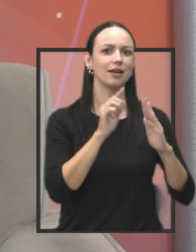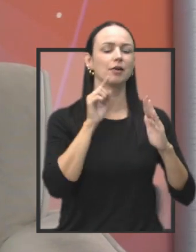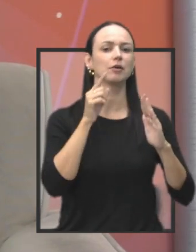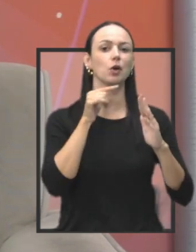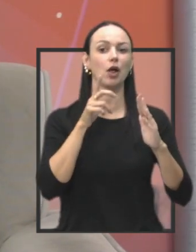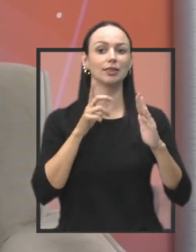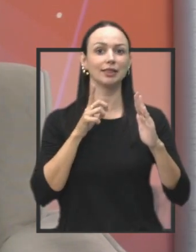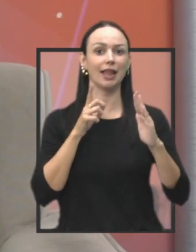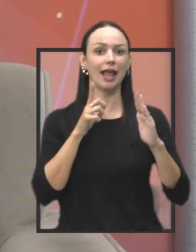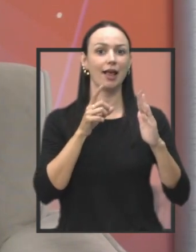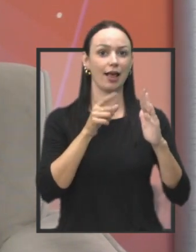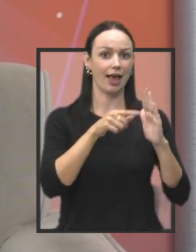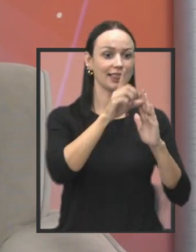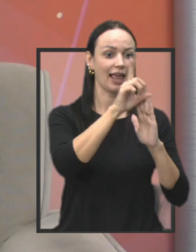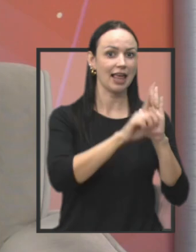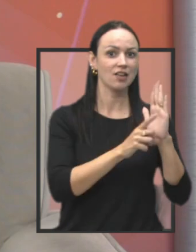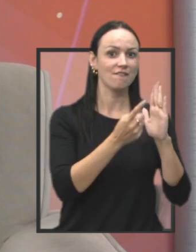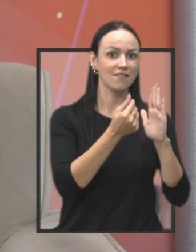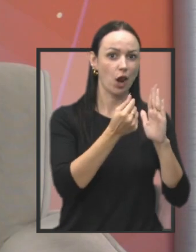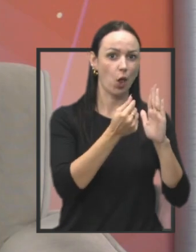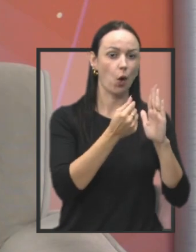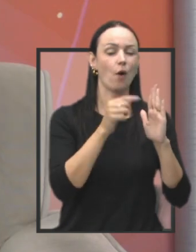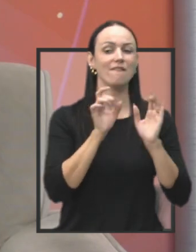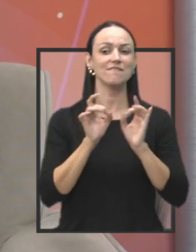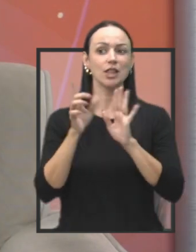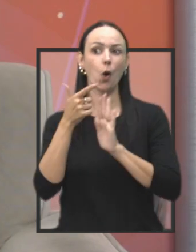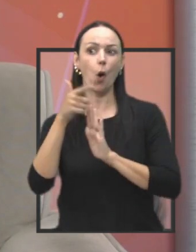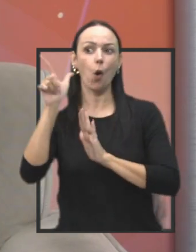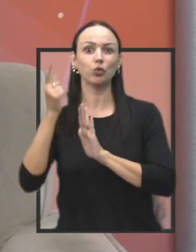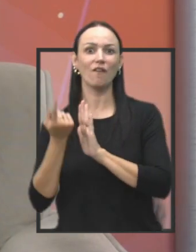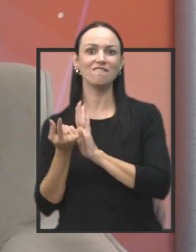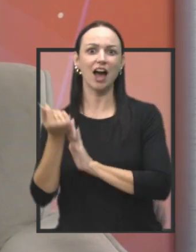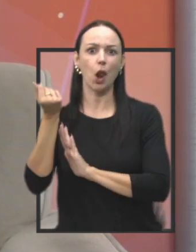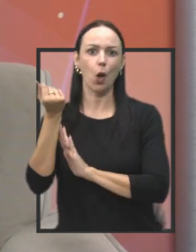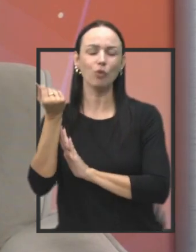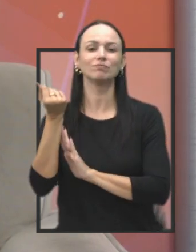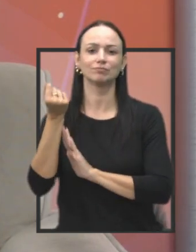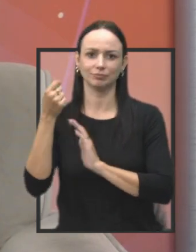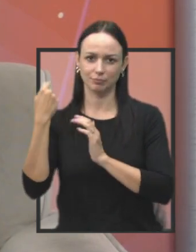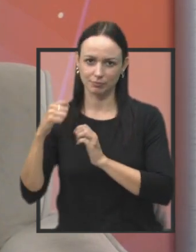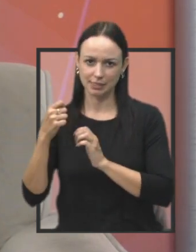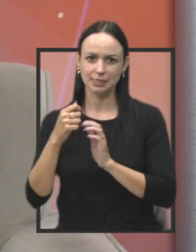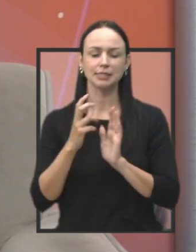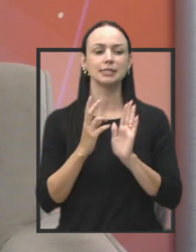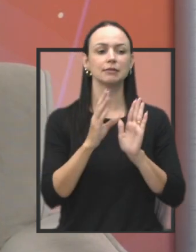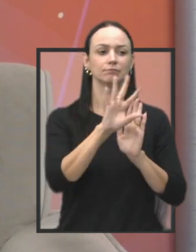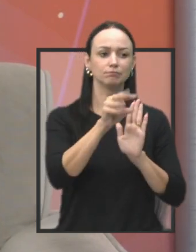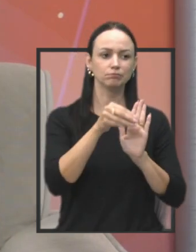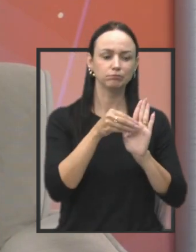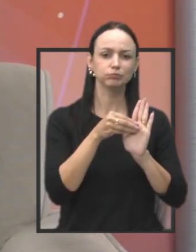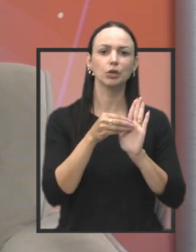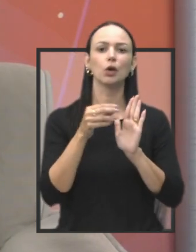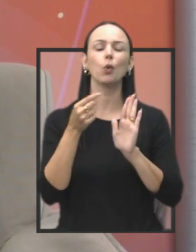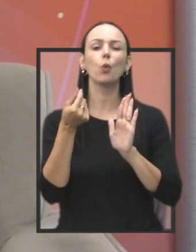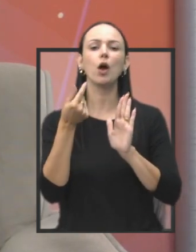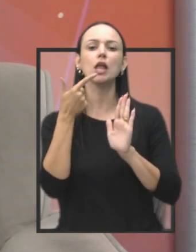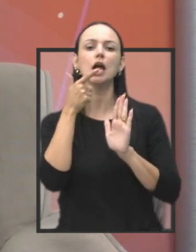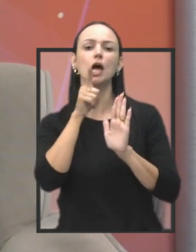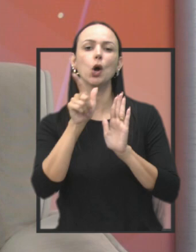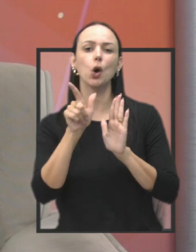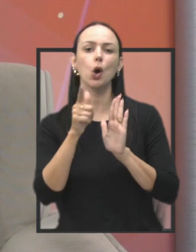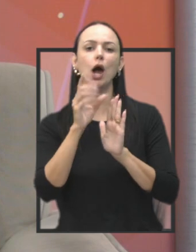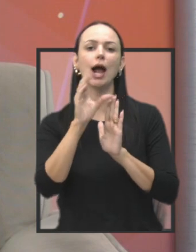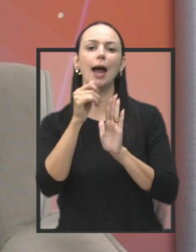seja, está declarado por um valor, vendeu por outro, ele precisa apurar o ganho de capital, só por isso ele já